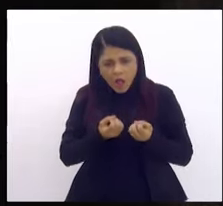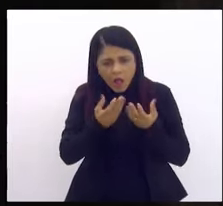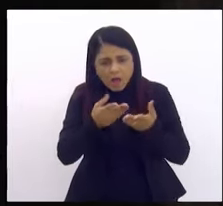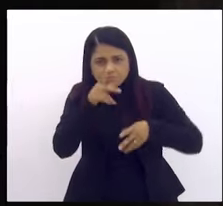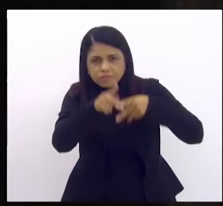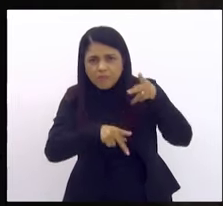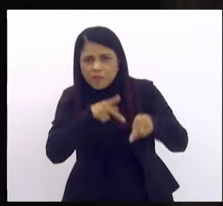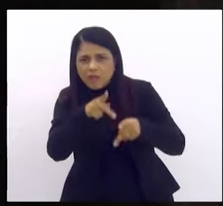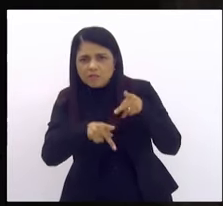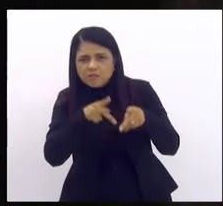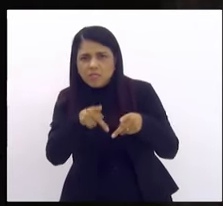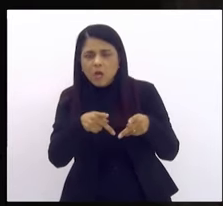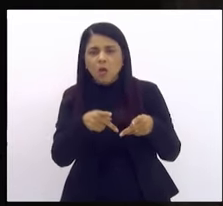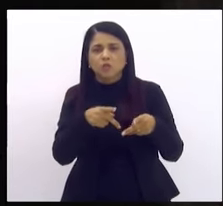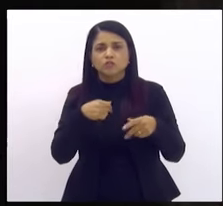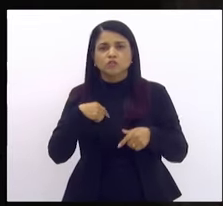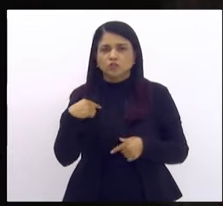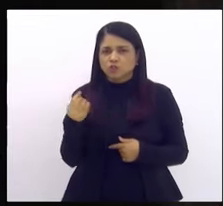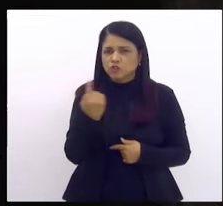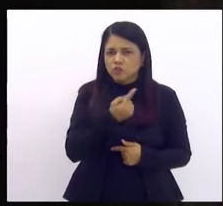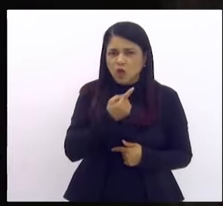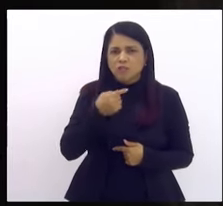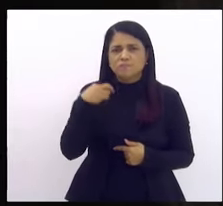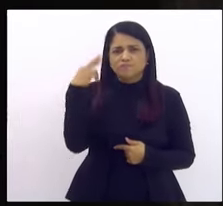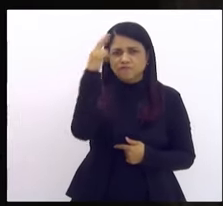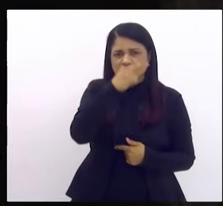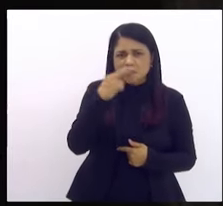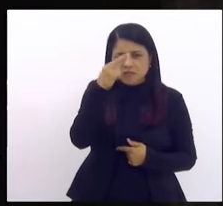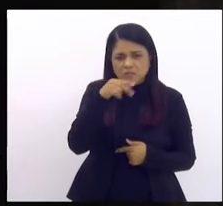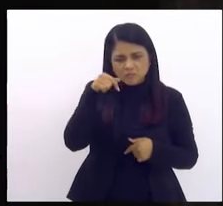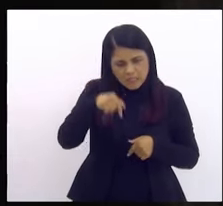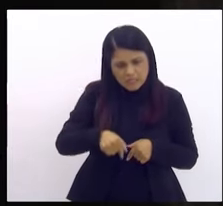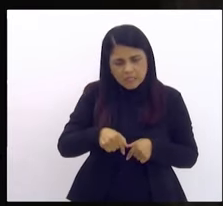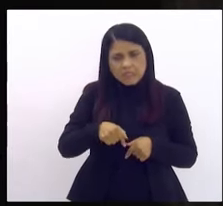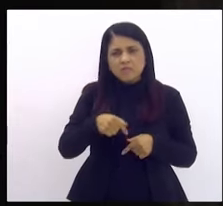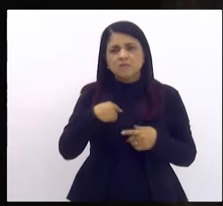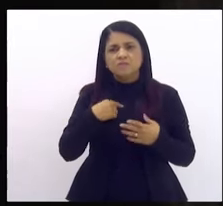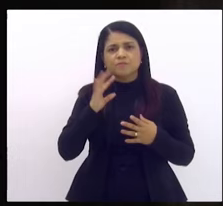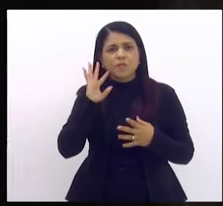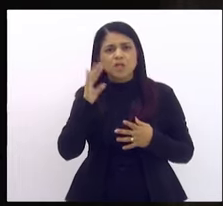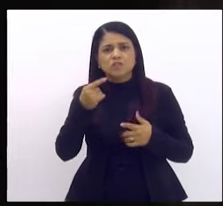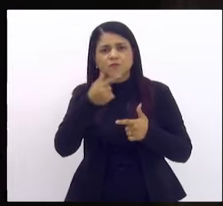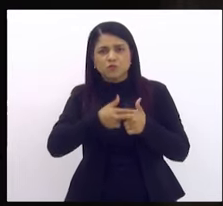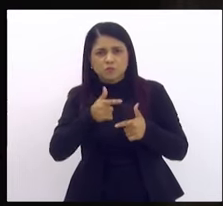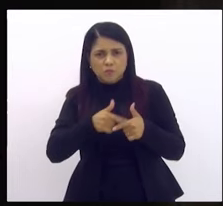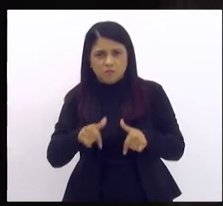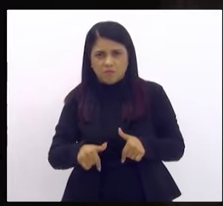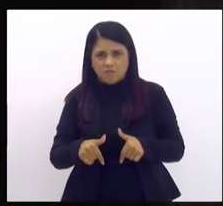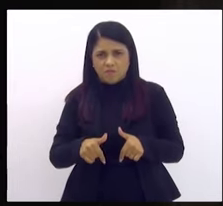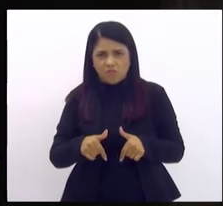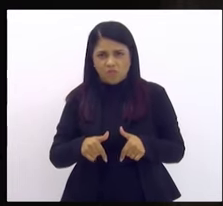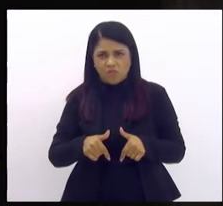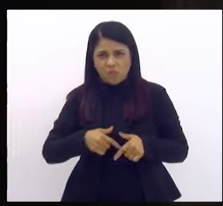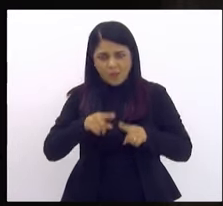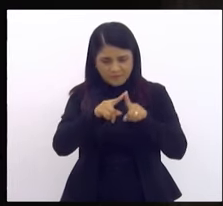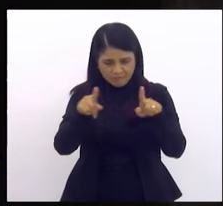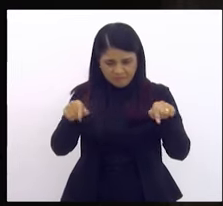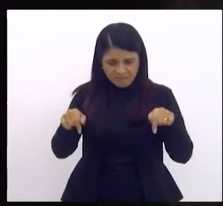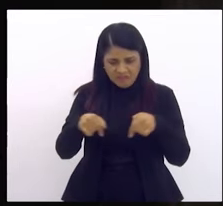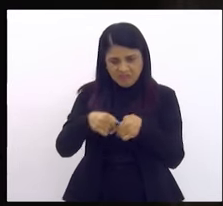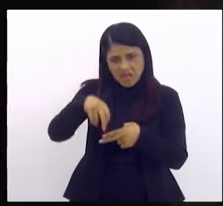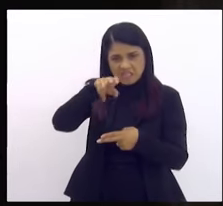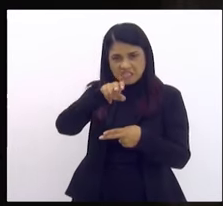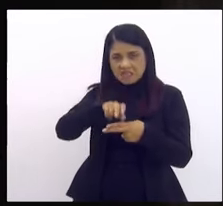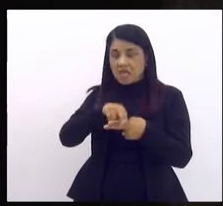na ponta e temos que trazer para cá as reivindicações, pô. Não é ficar sumido, como a